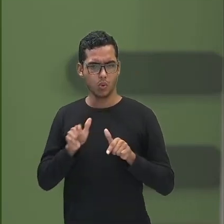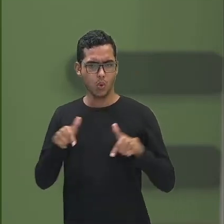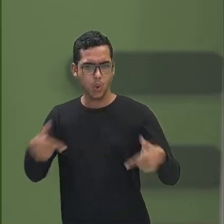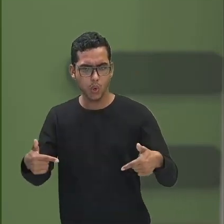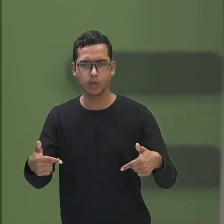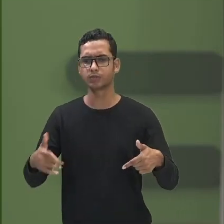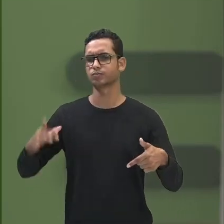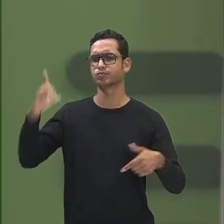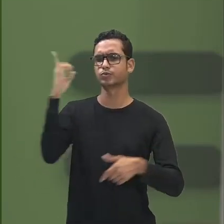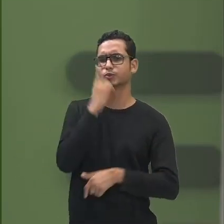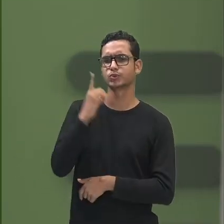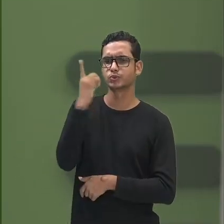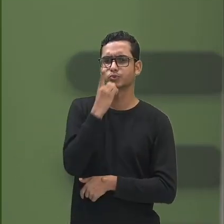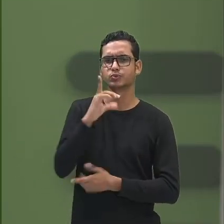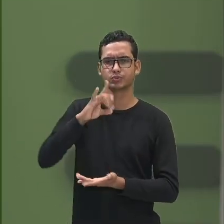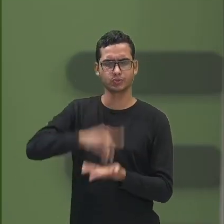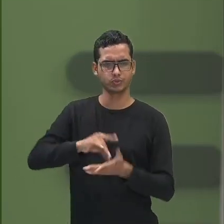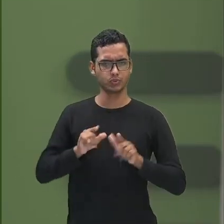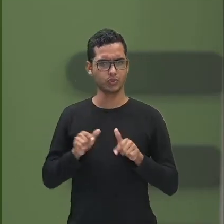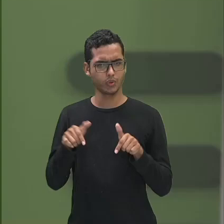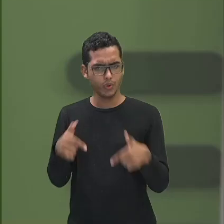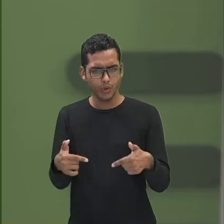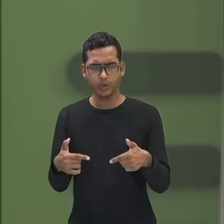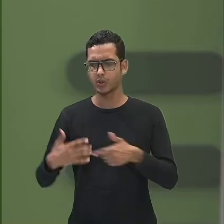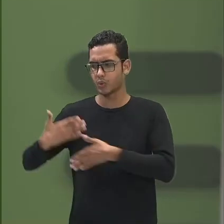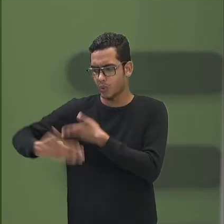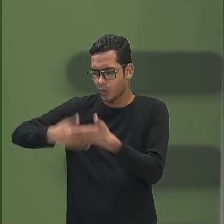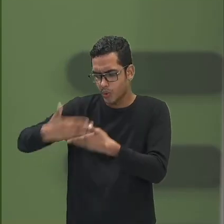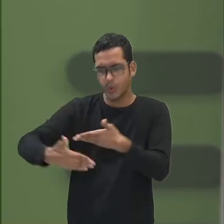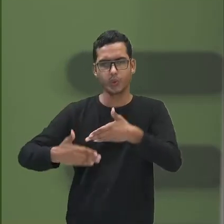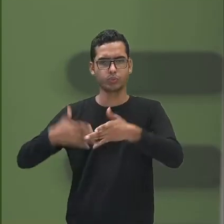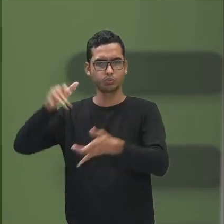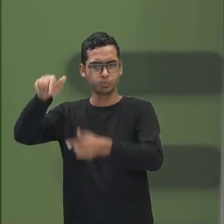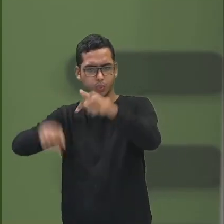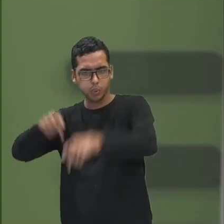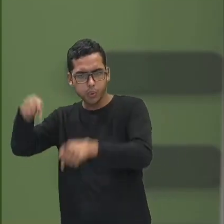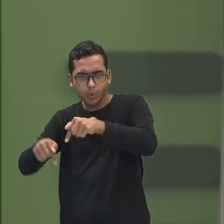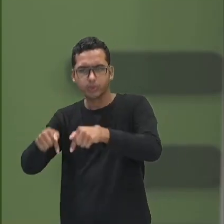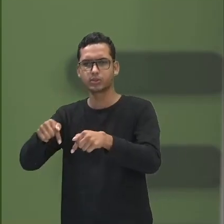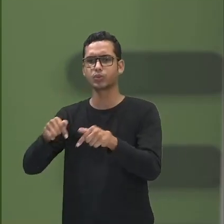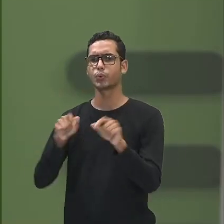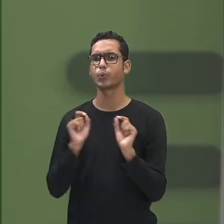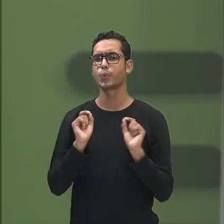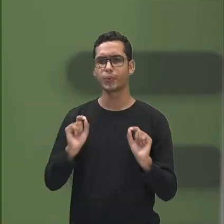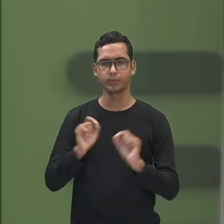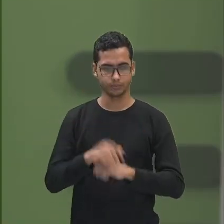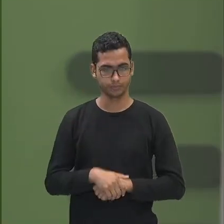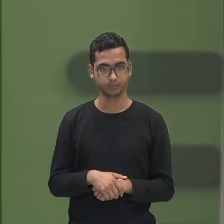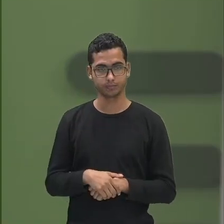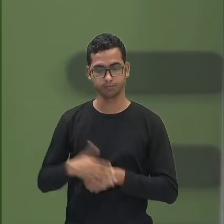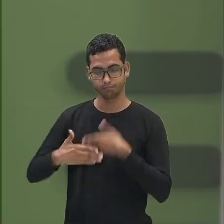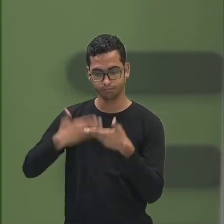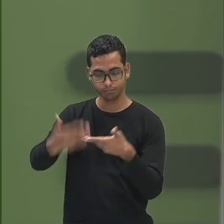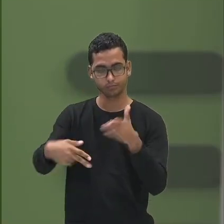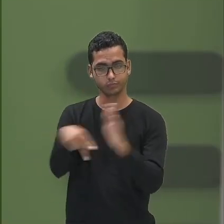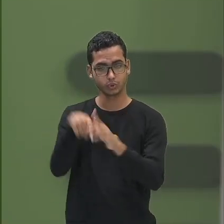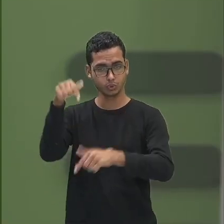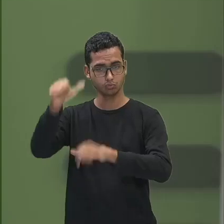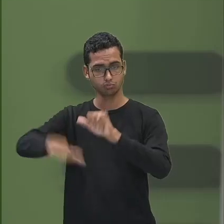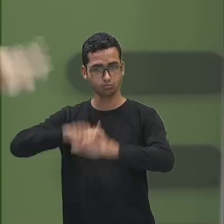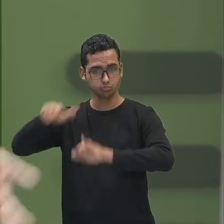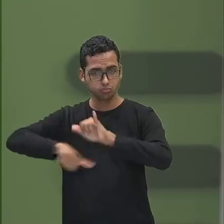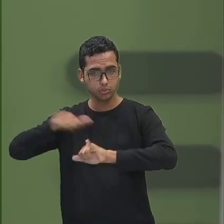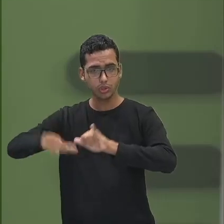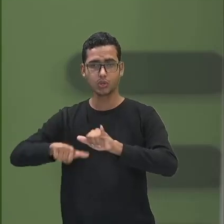nossas rotinas que envolvem processos químicos, aonde esses processos químicos eles